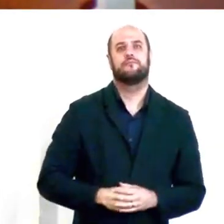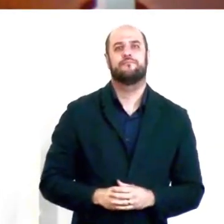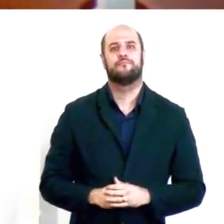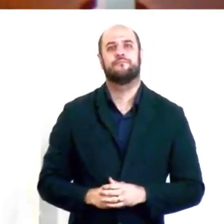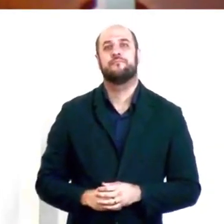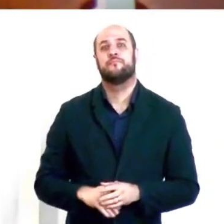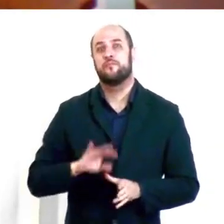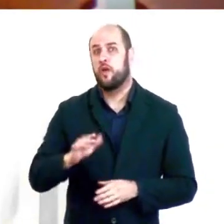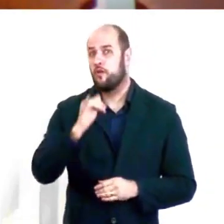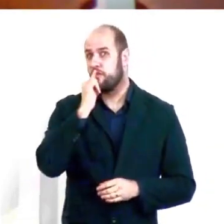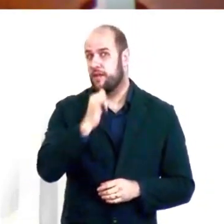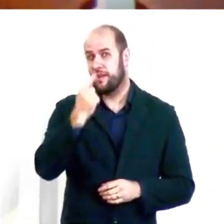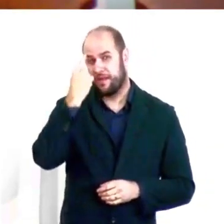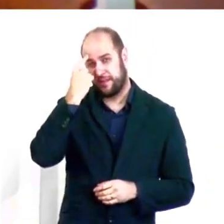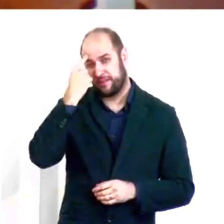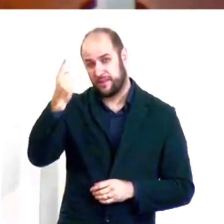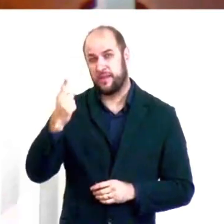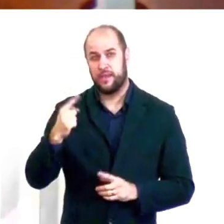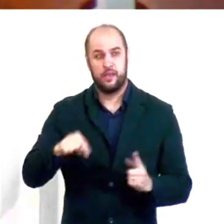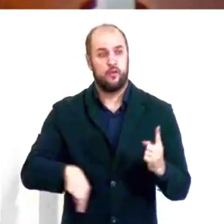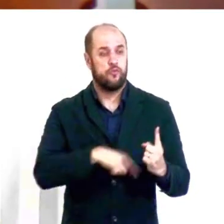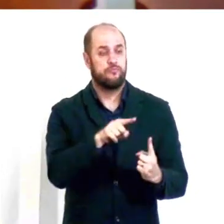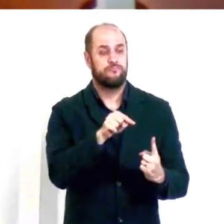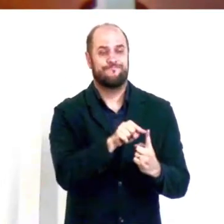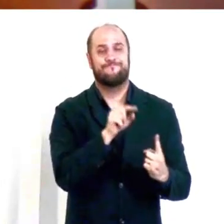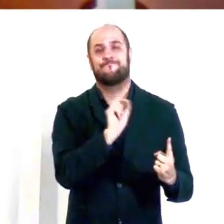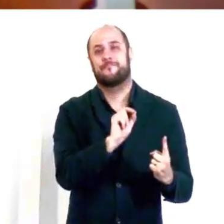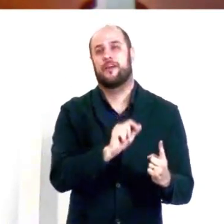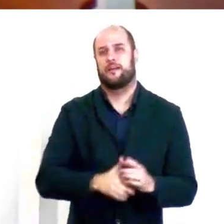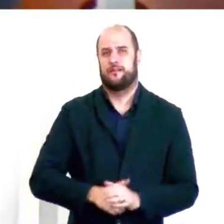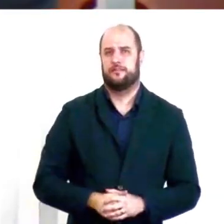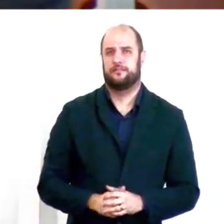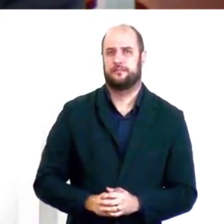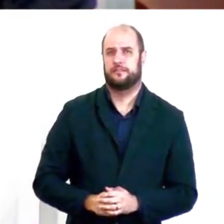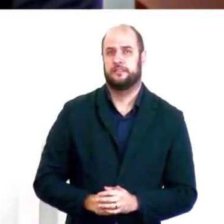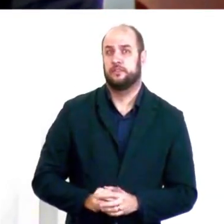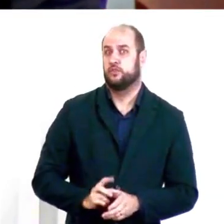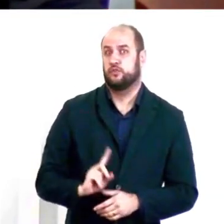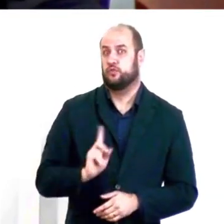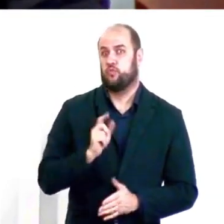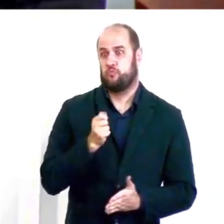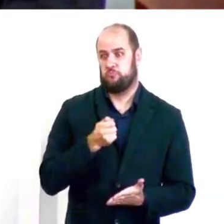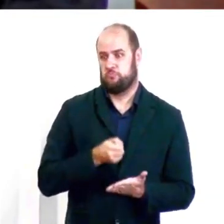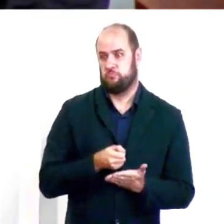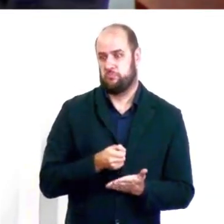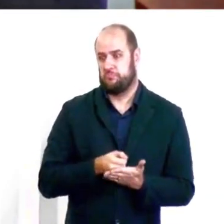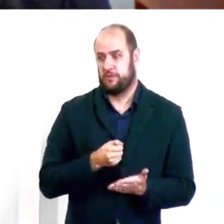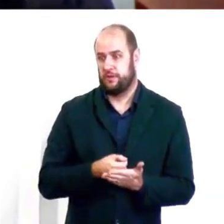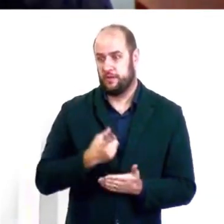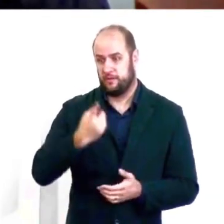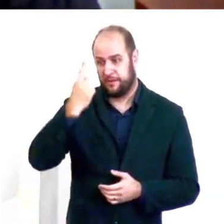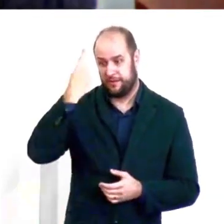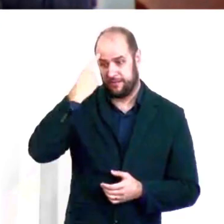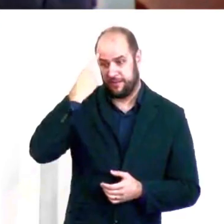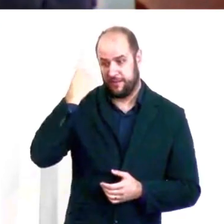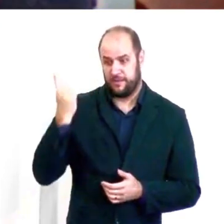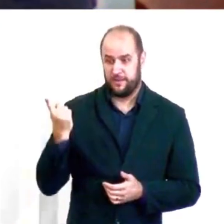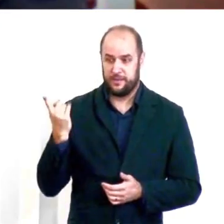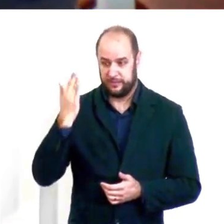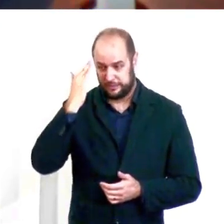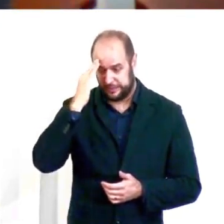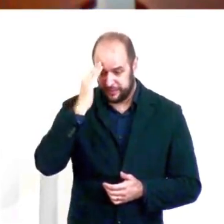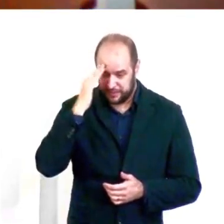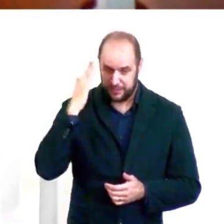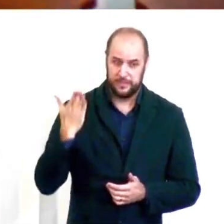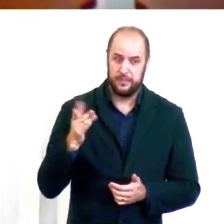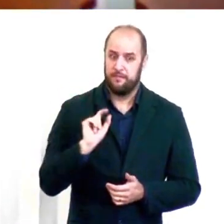para nós uma ideia para onde que ele vai. Não necessariamente que isso era uma concepção de entendimento